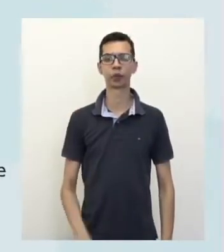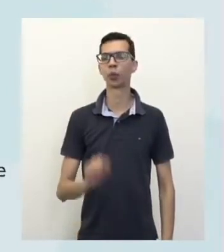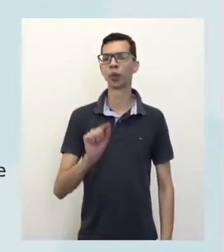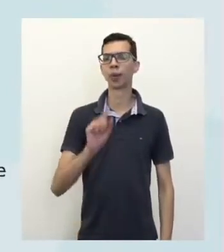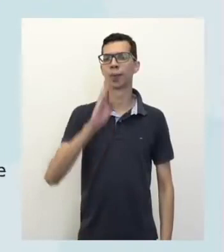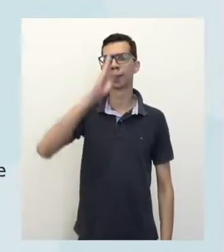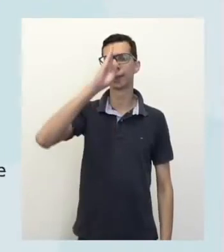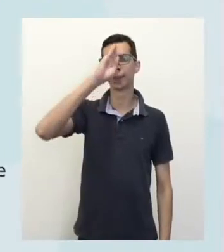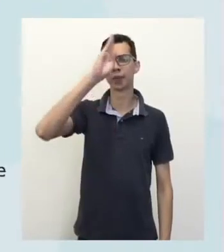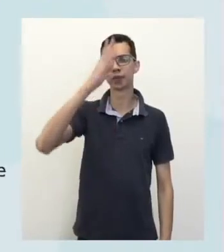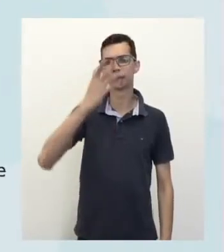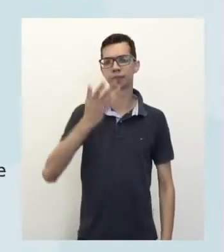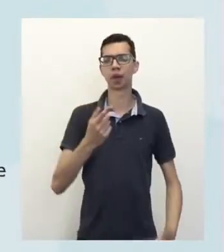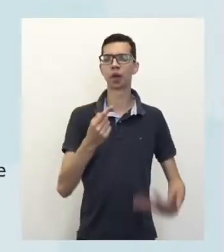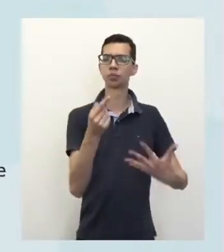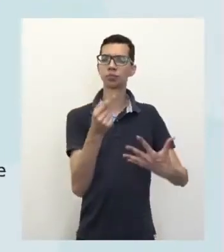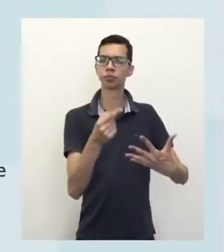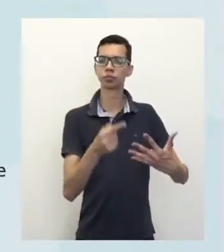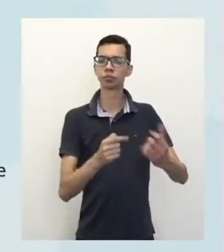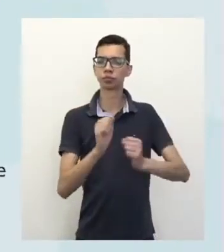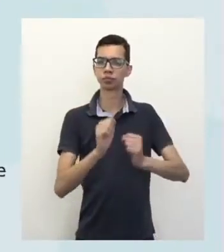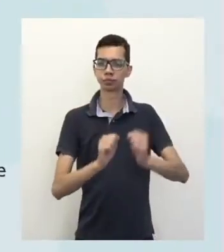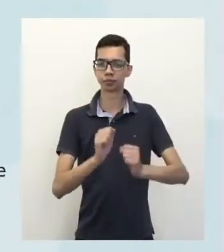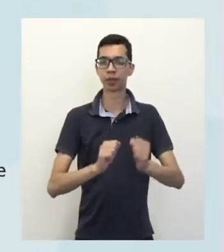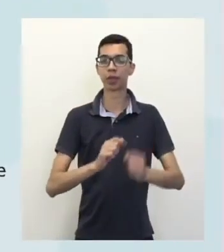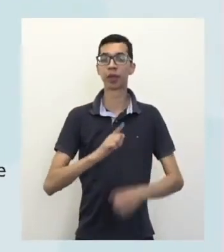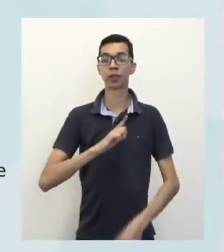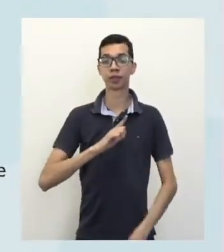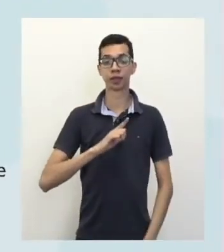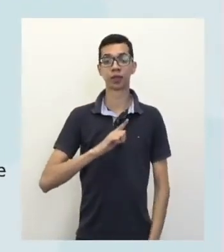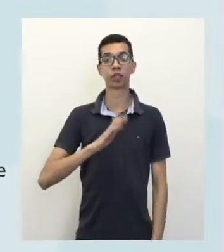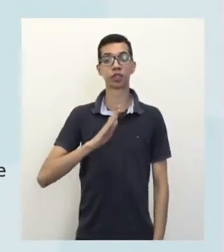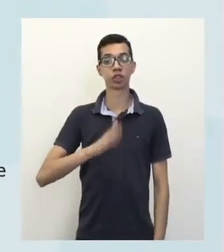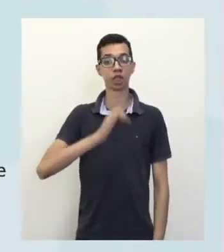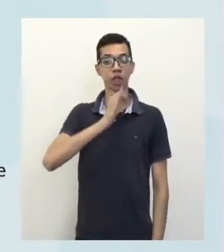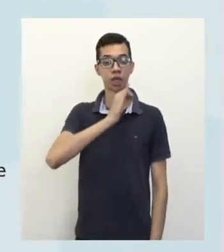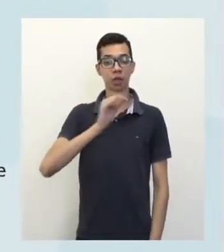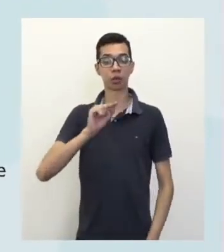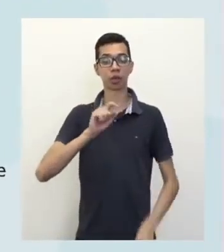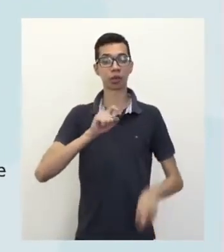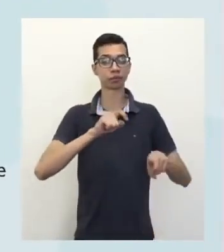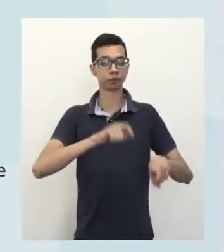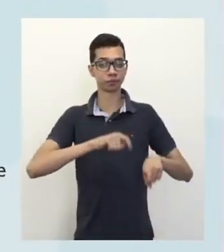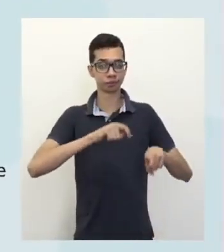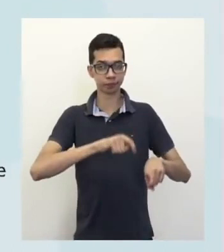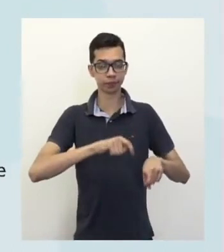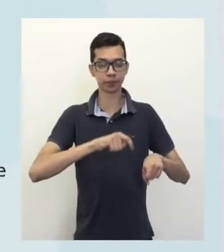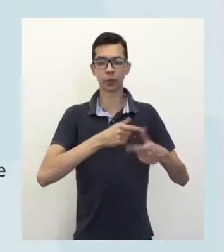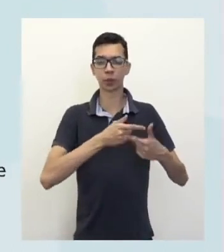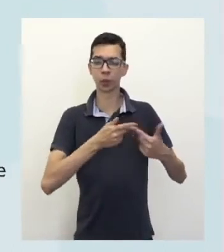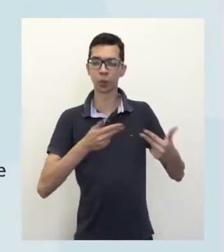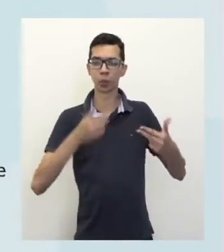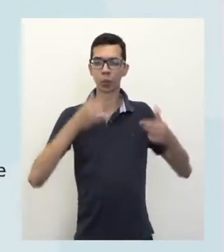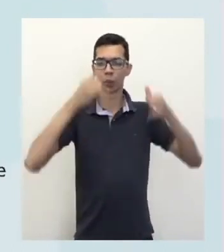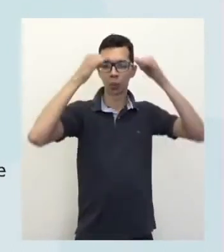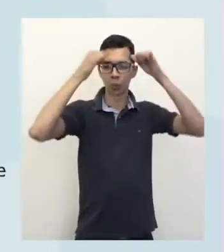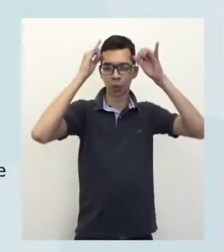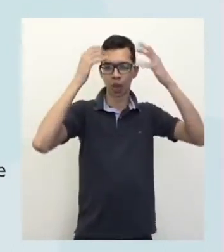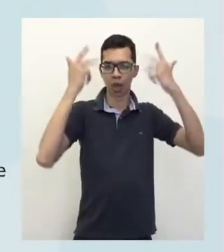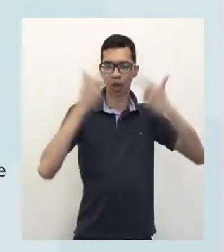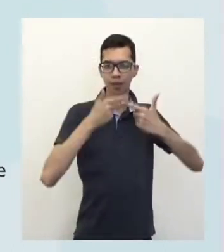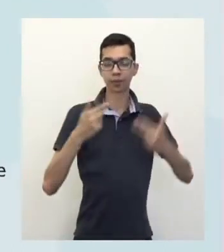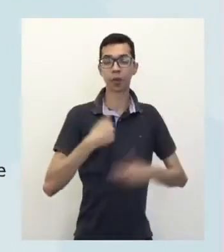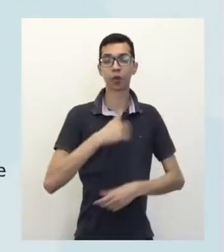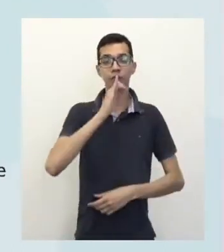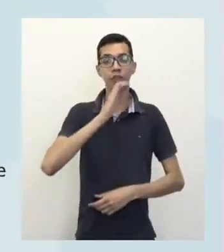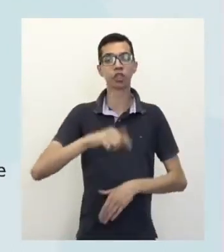região? A agropecuária, daí a gente colocou alguns destaques para vocês, que é o processamento de carne, óleo vegetal,